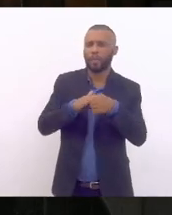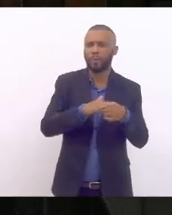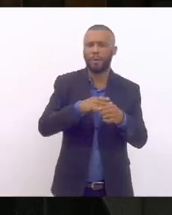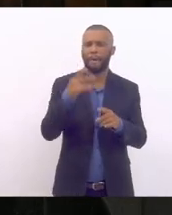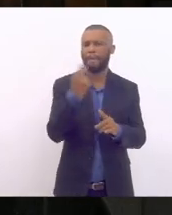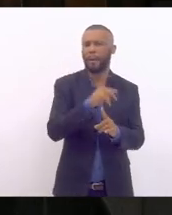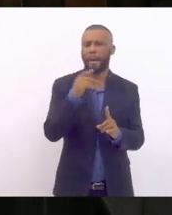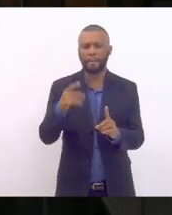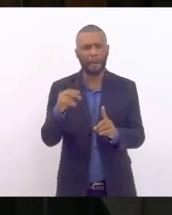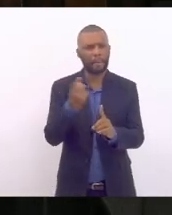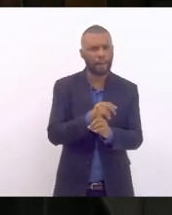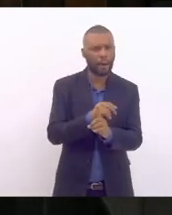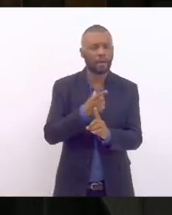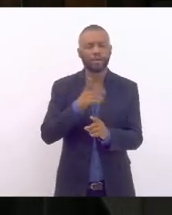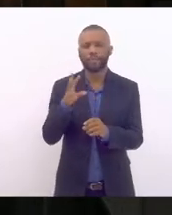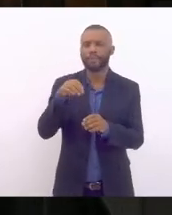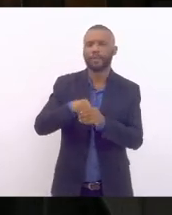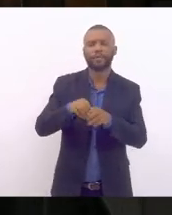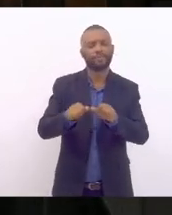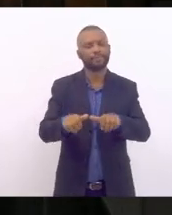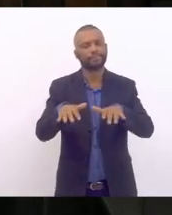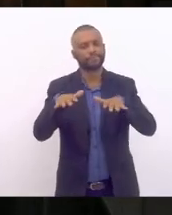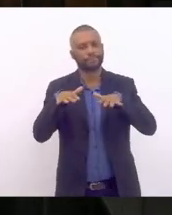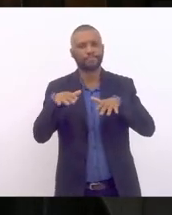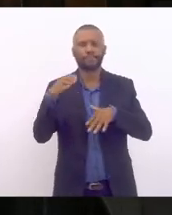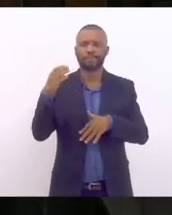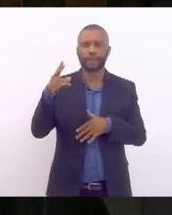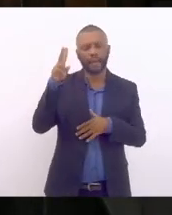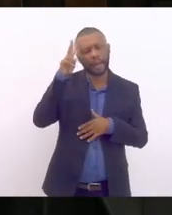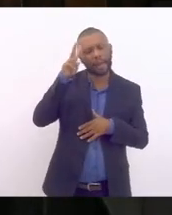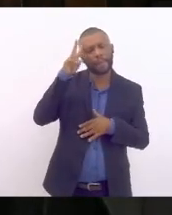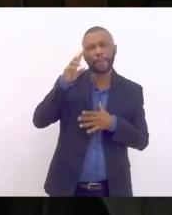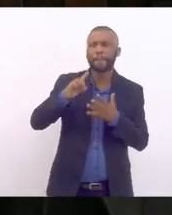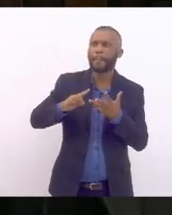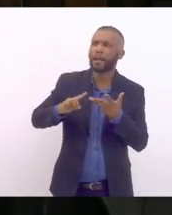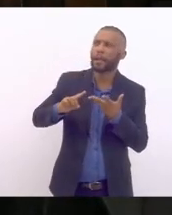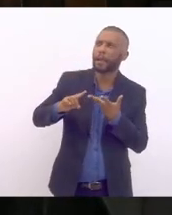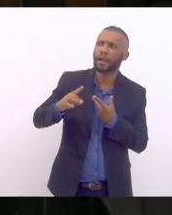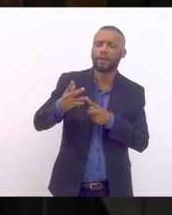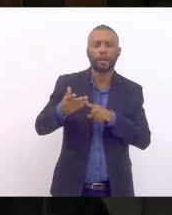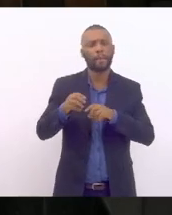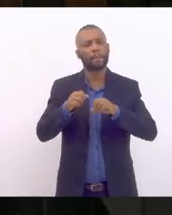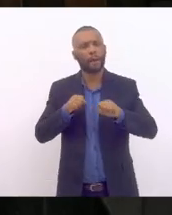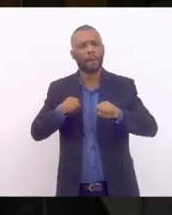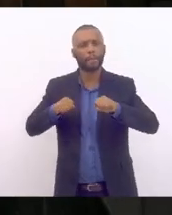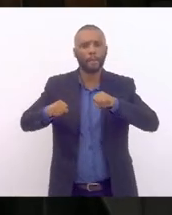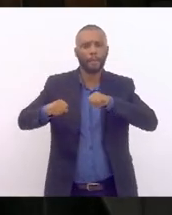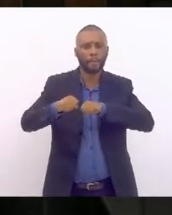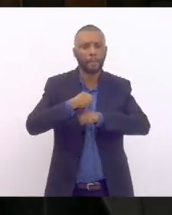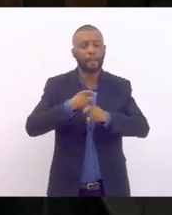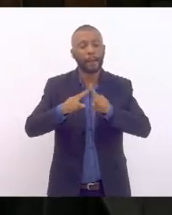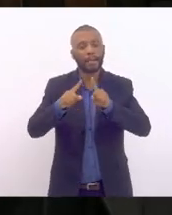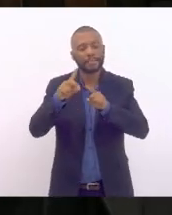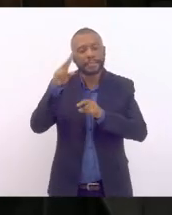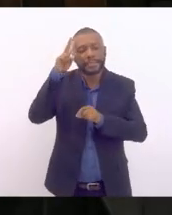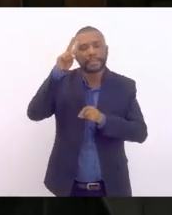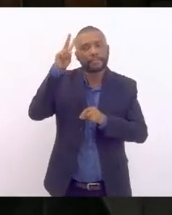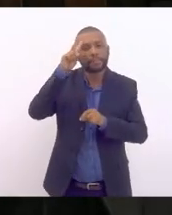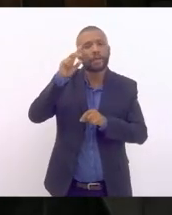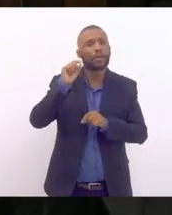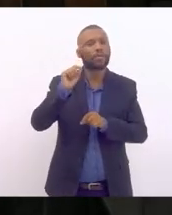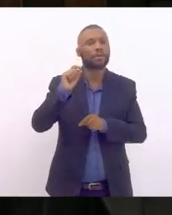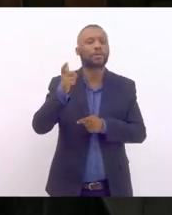e eu estava naquele ambiente lembrando de Tantas lutas Mas voltando a minha memória